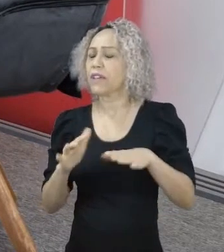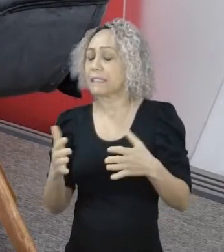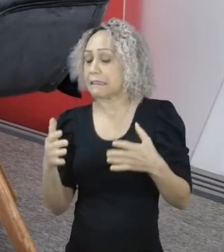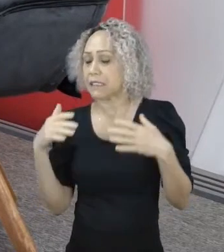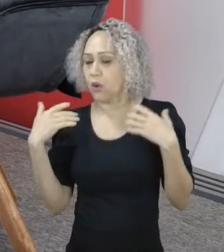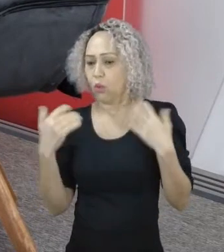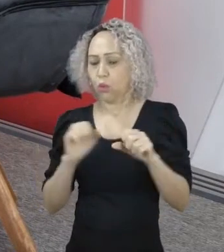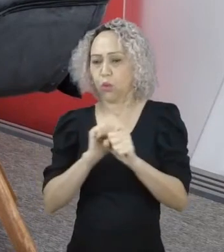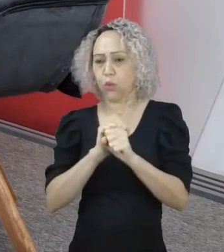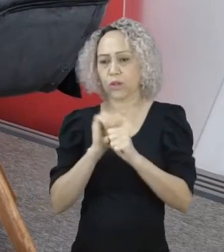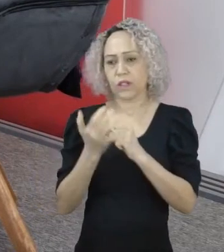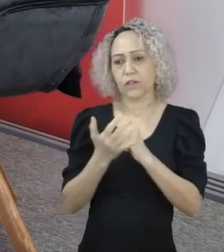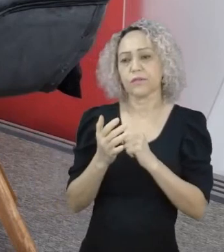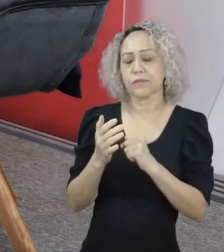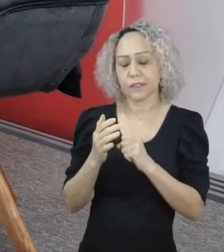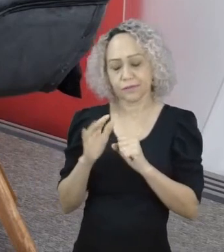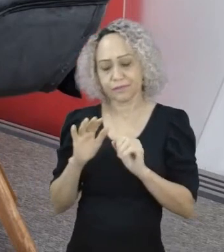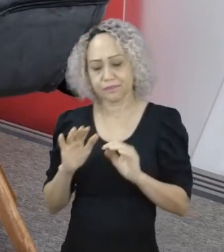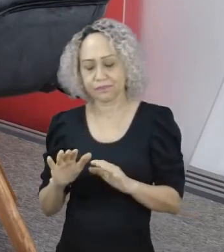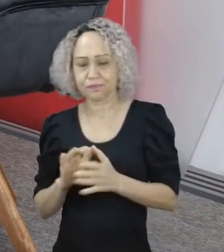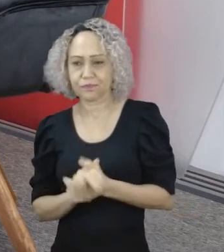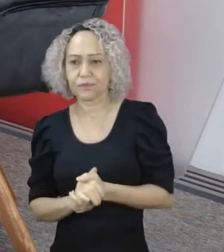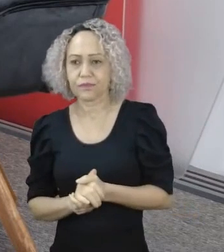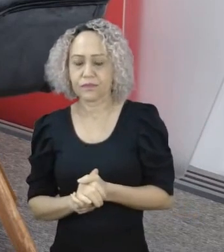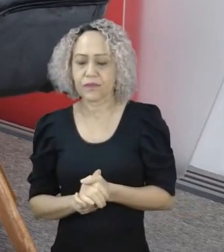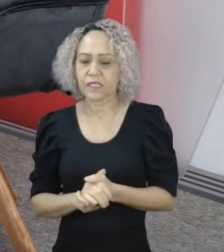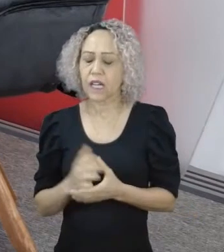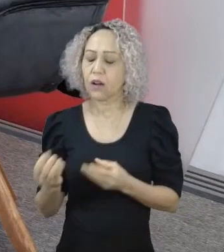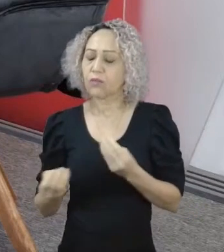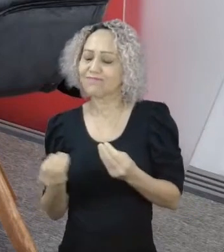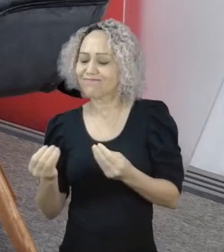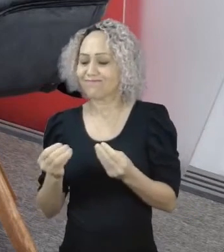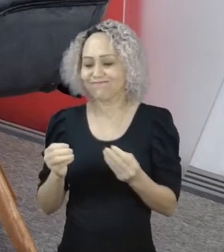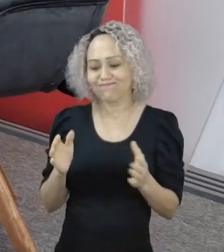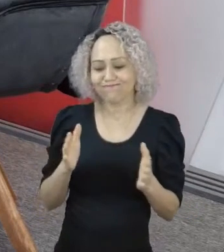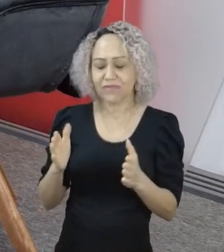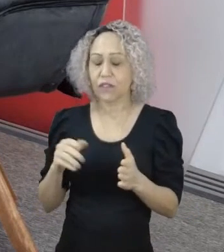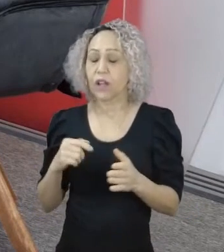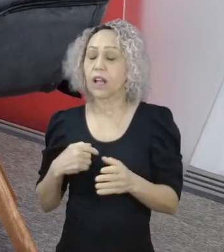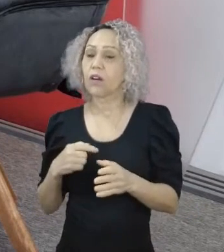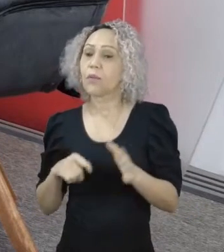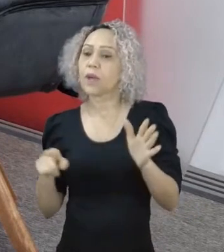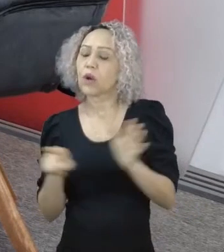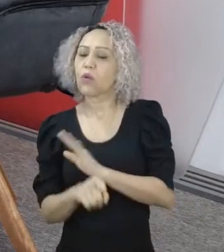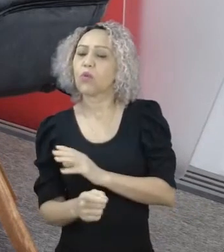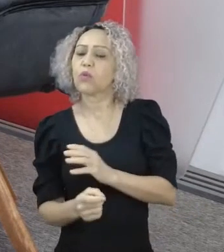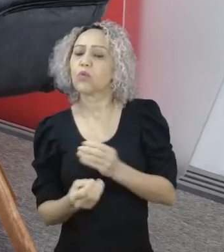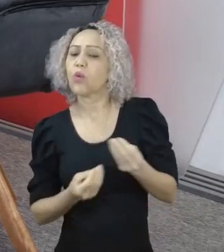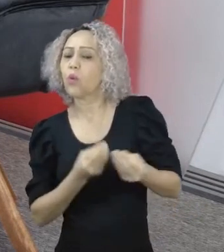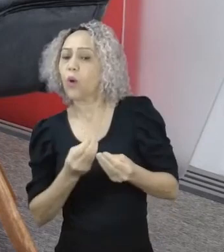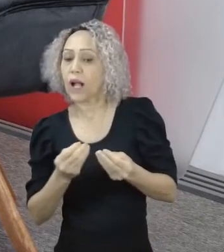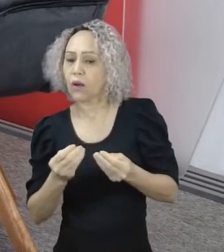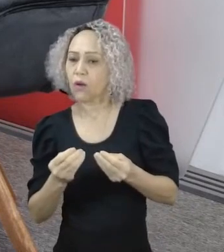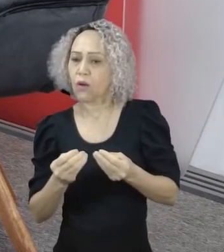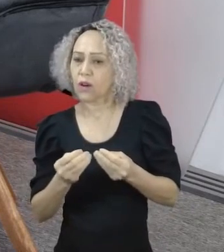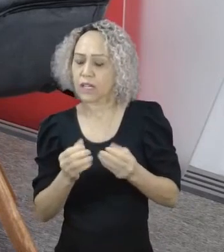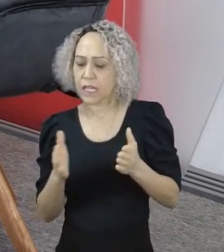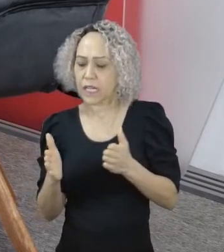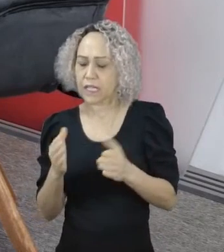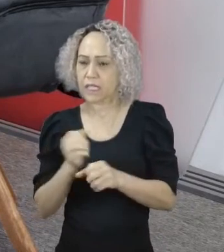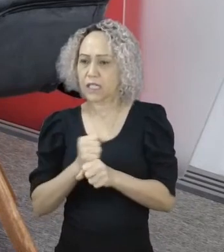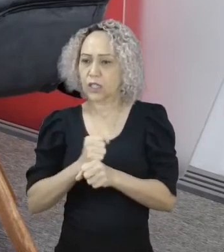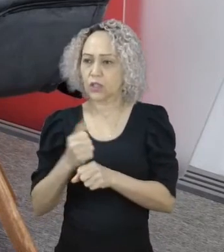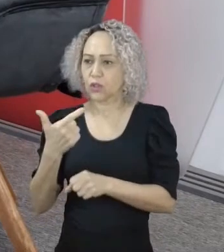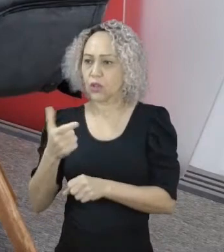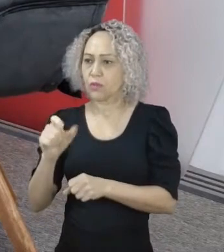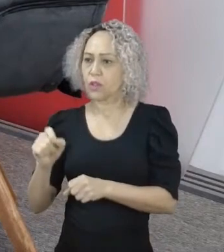já em 2023, nesse ano de 2023, para a retomada da saúde para a população brasileira? Então, Anderson, o